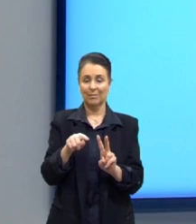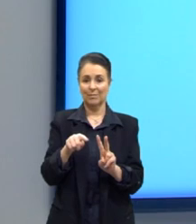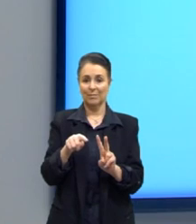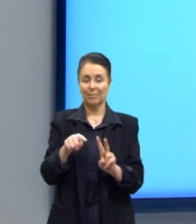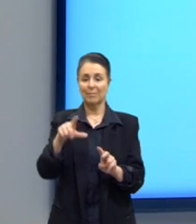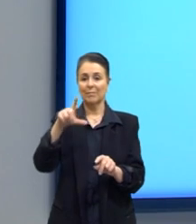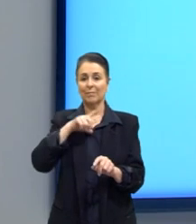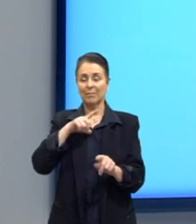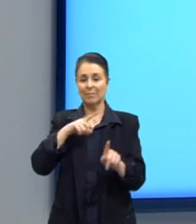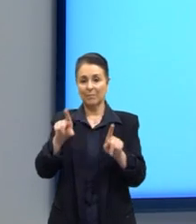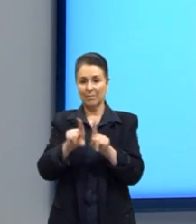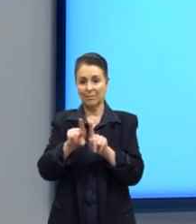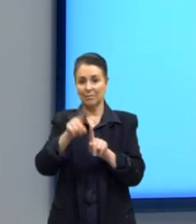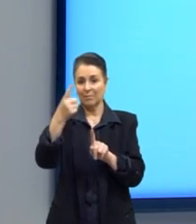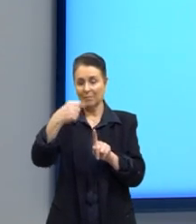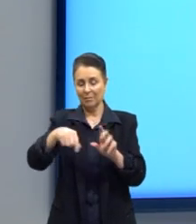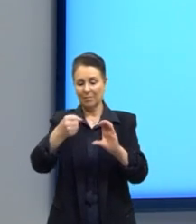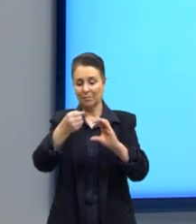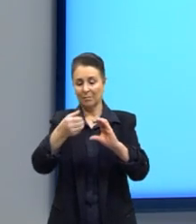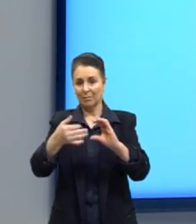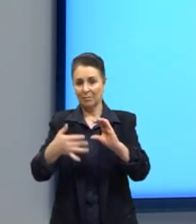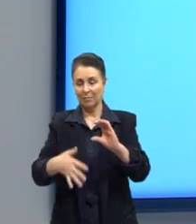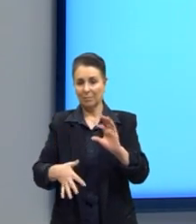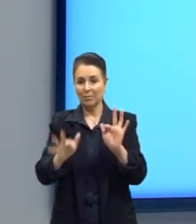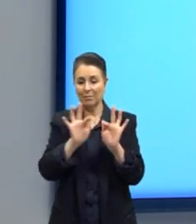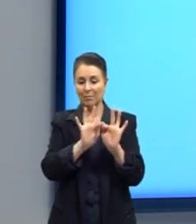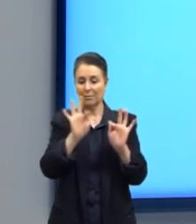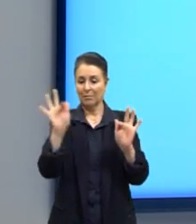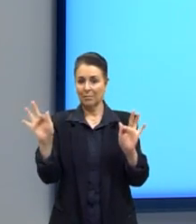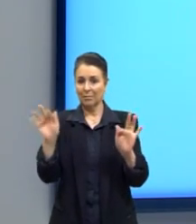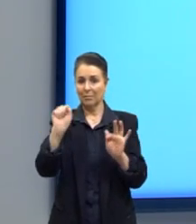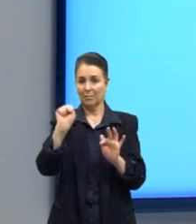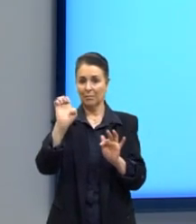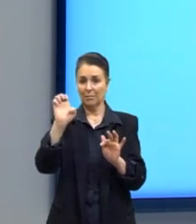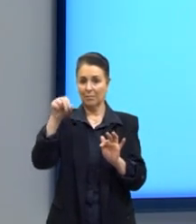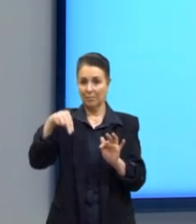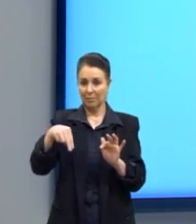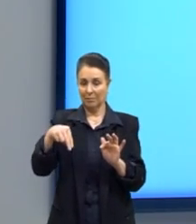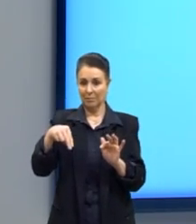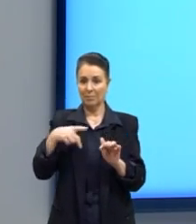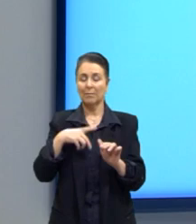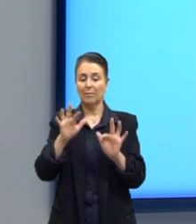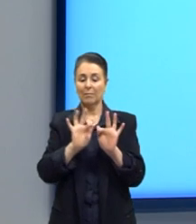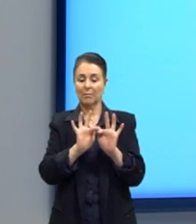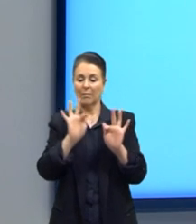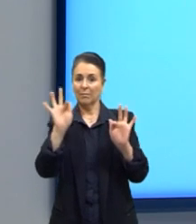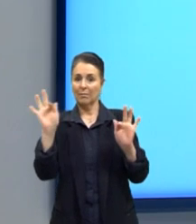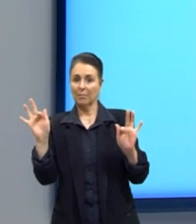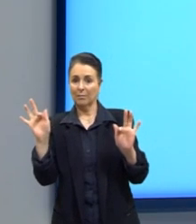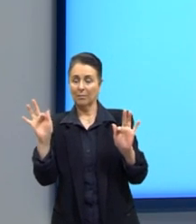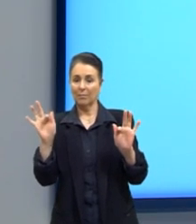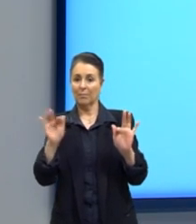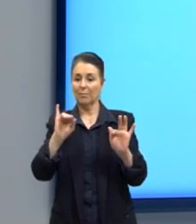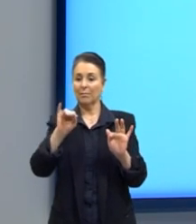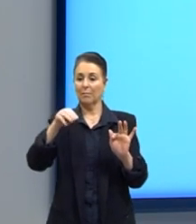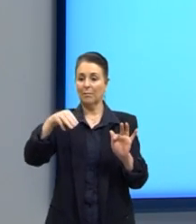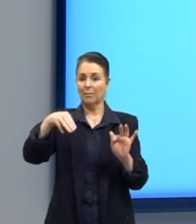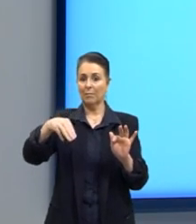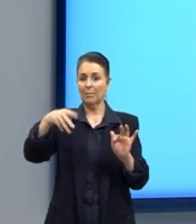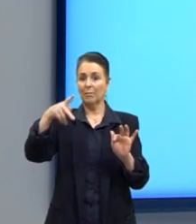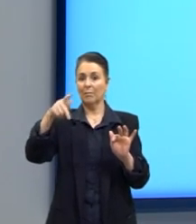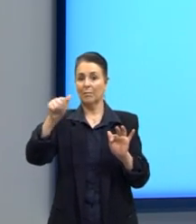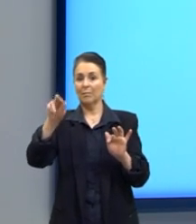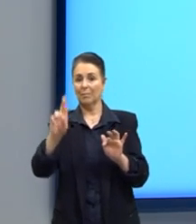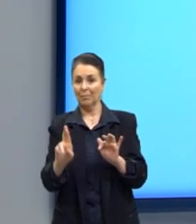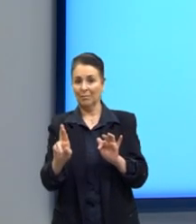e nós temos ainda outra característica a função seno ela é considerada uma função ímpar então se